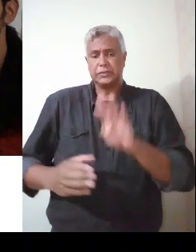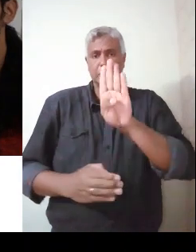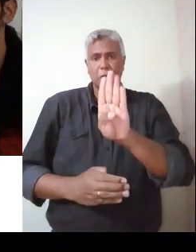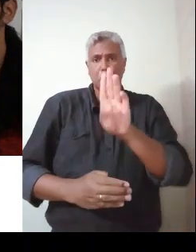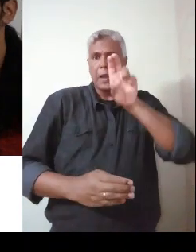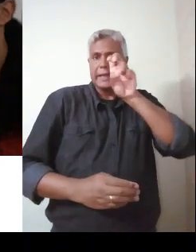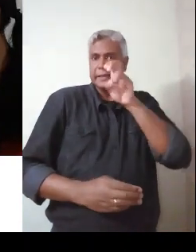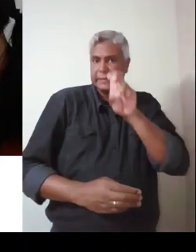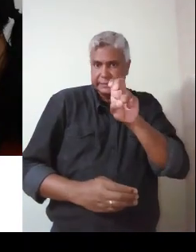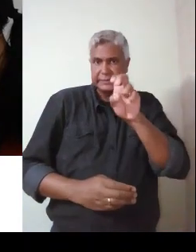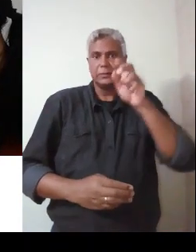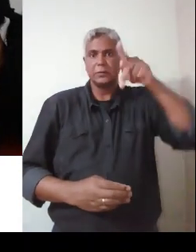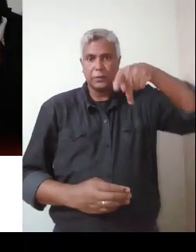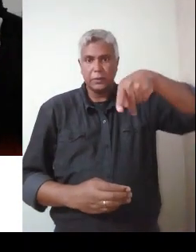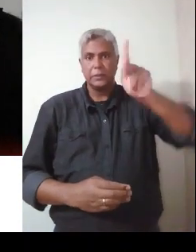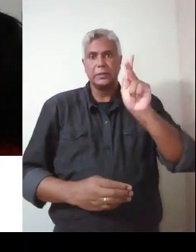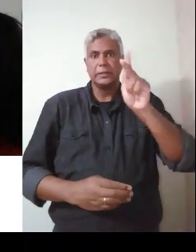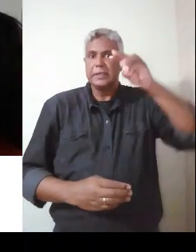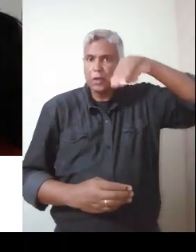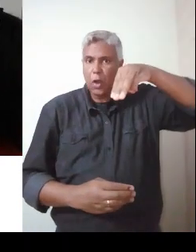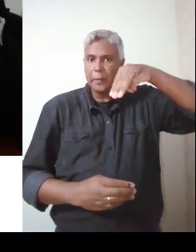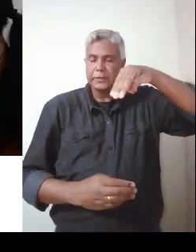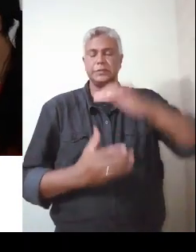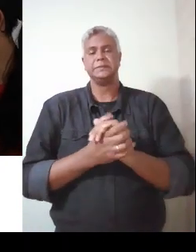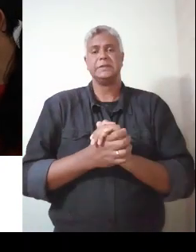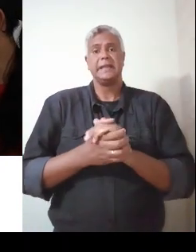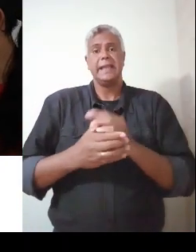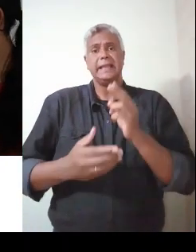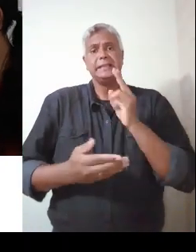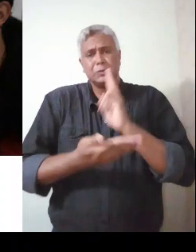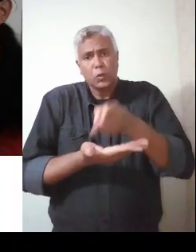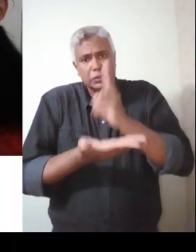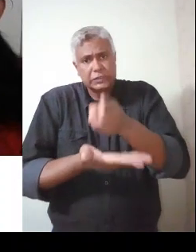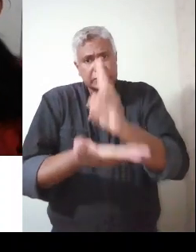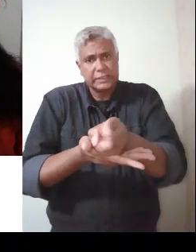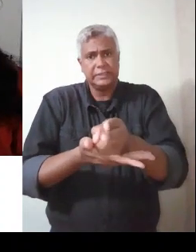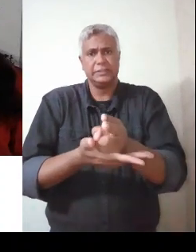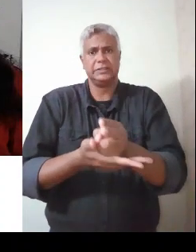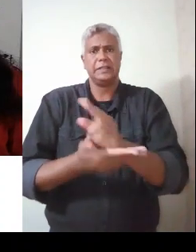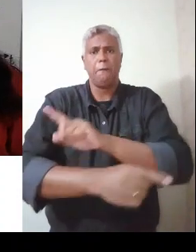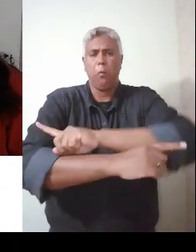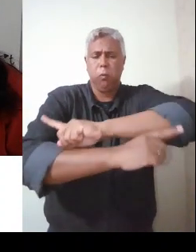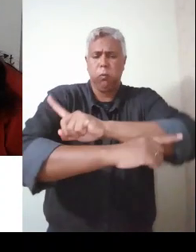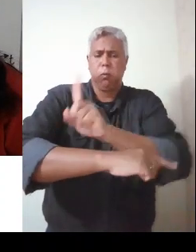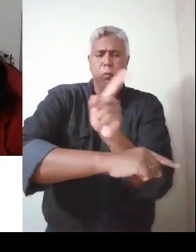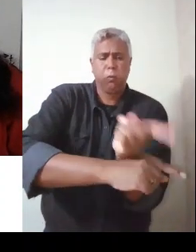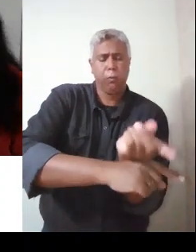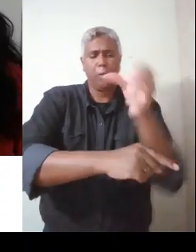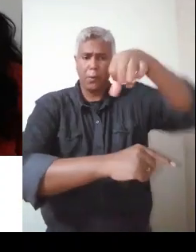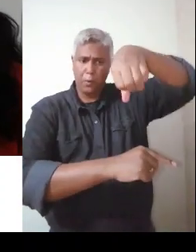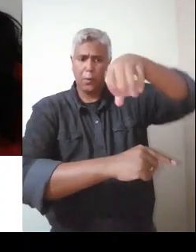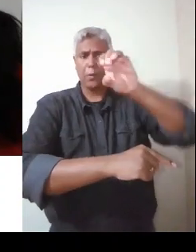45 km, pois manteve sua velocidade constante de 90 km por